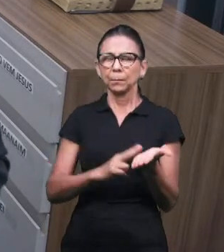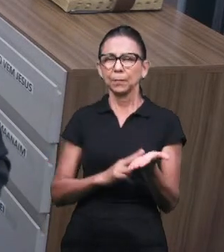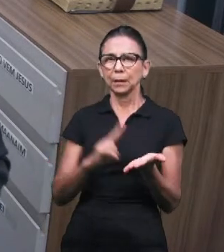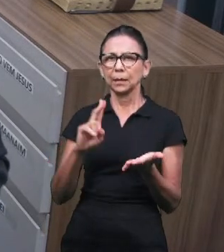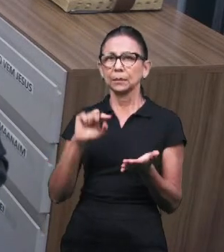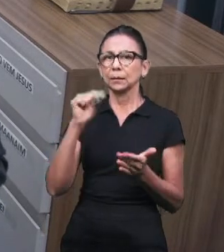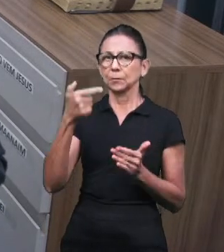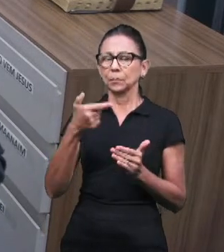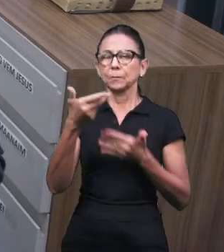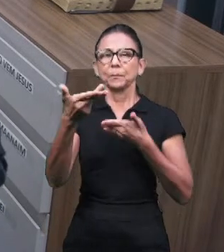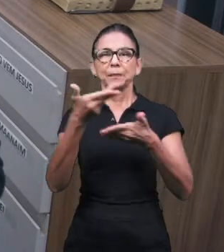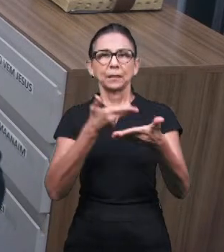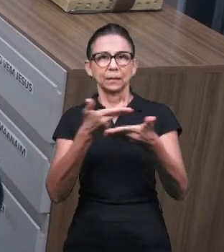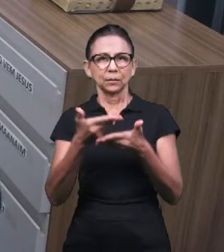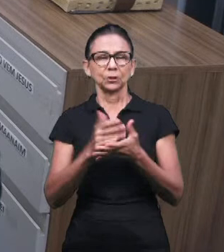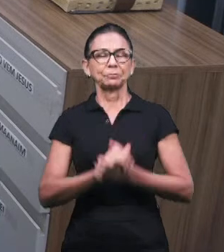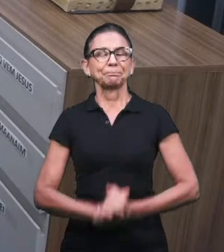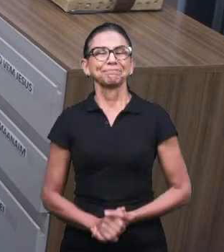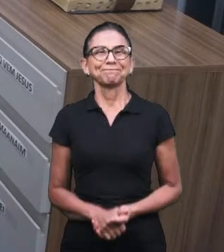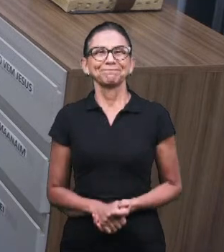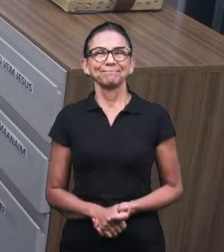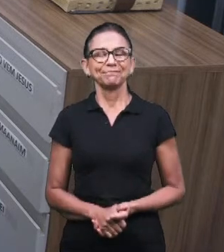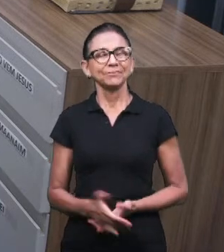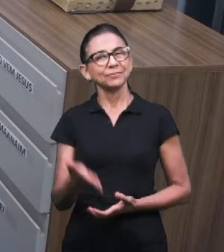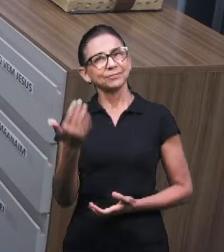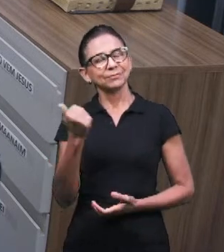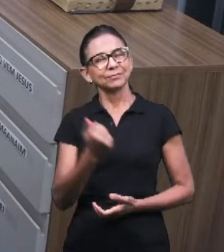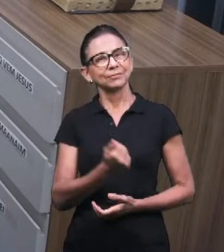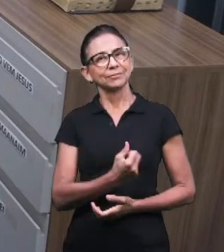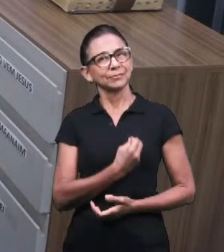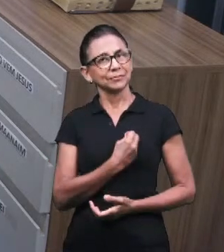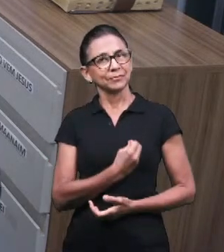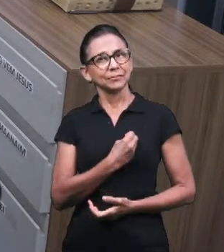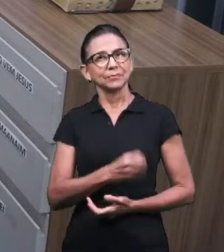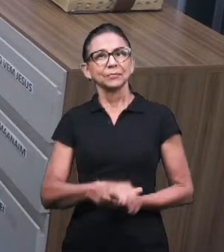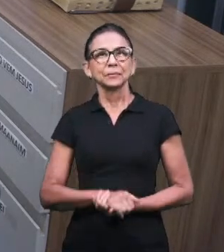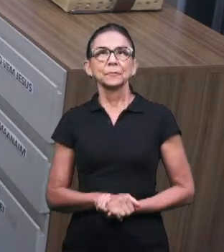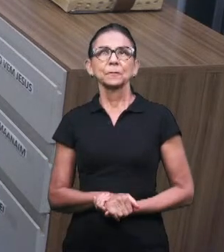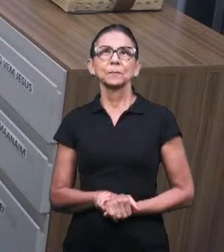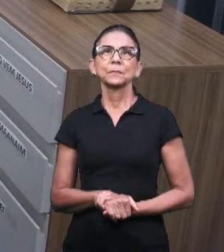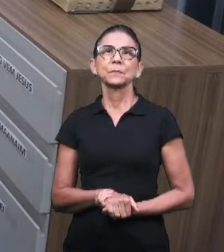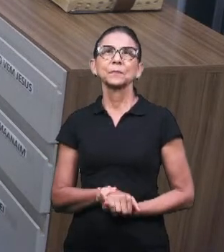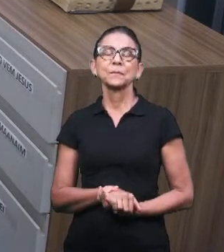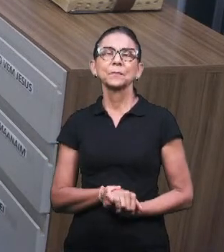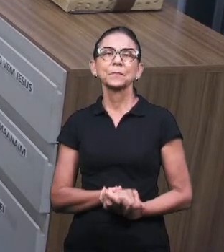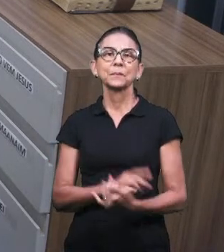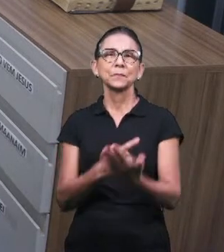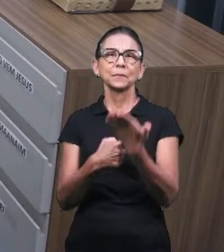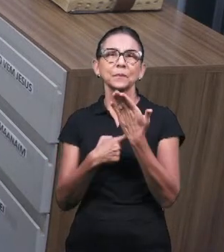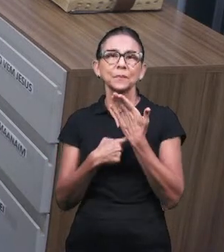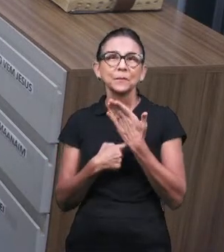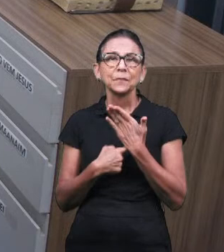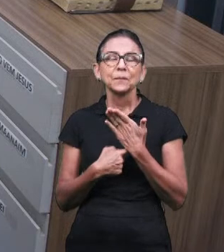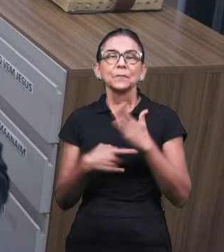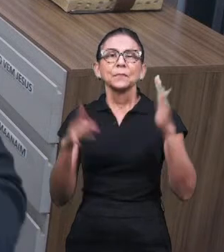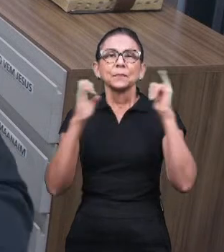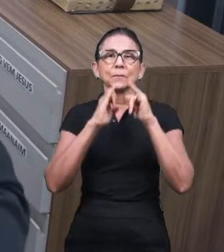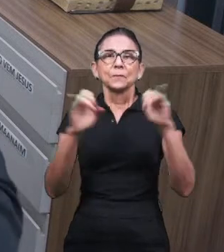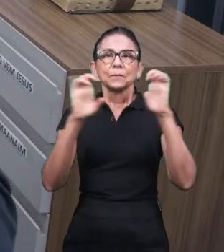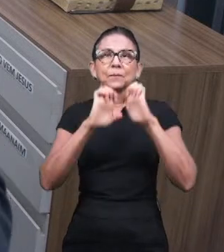os nossos queridos, amados irmãos. Então, participe, nos ajude a anunciar o evangelho